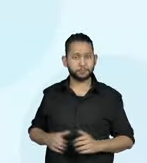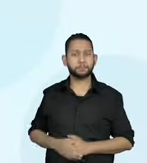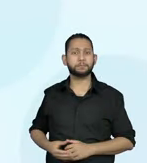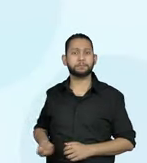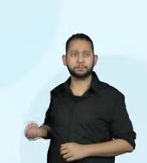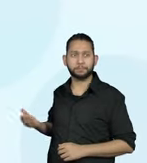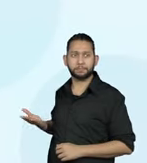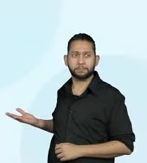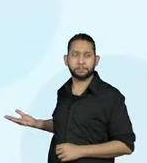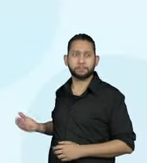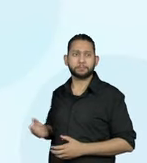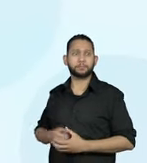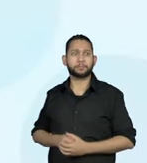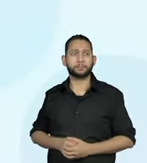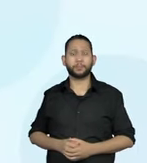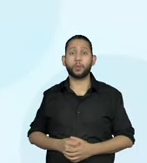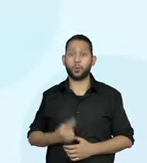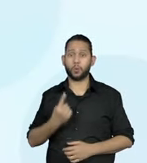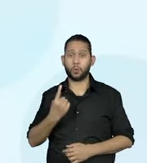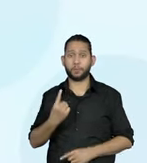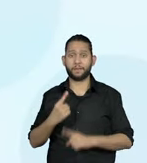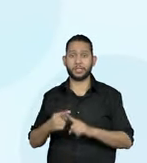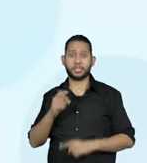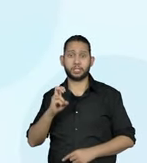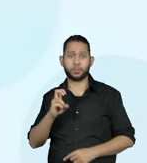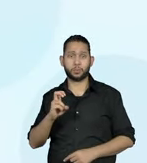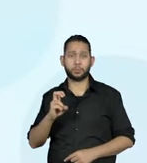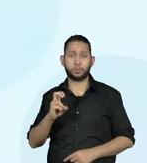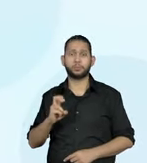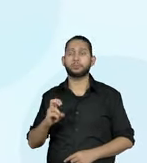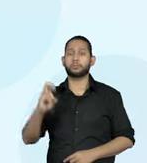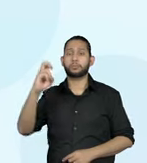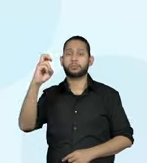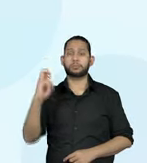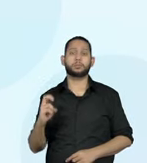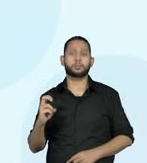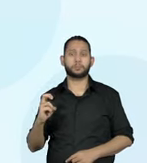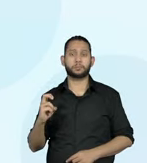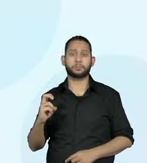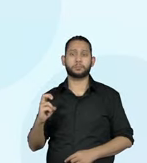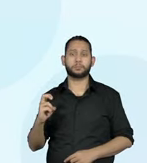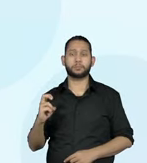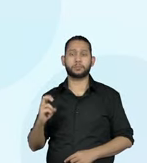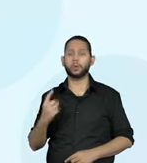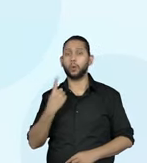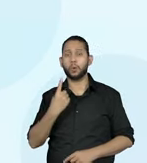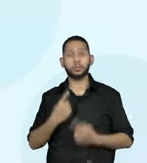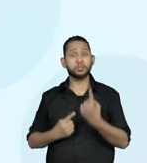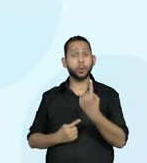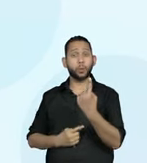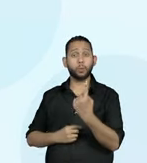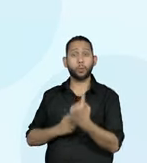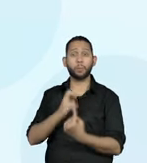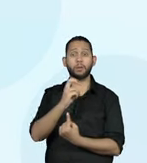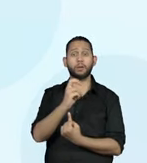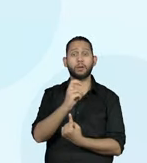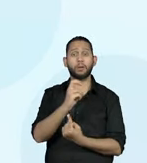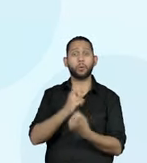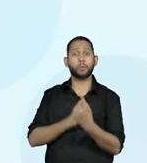Uma vezes o 5, certo? Uma vezes o 5. E aí, uma vez o 5 é quanto,